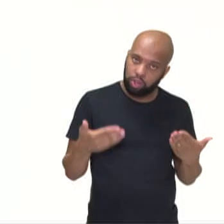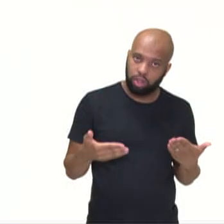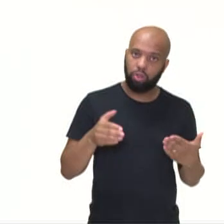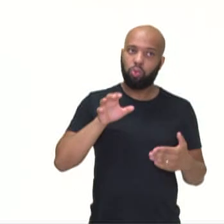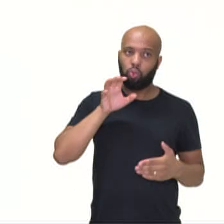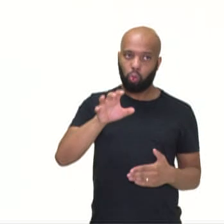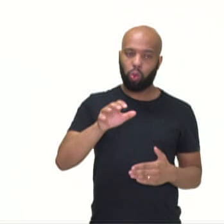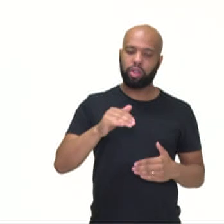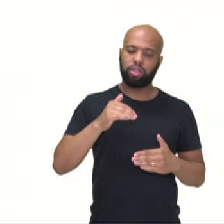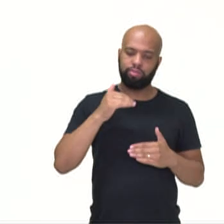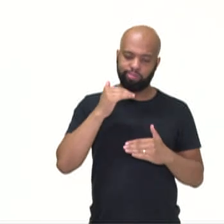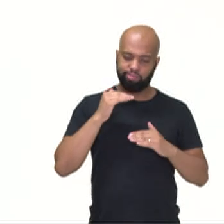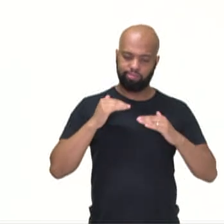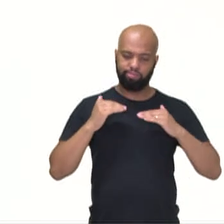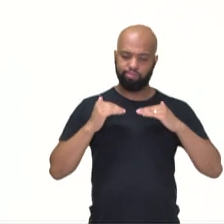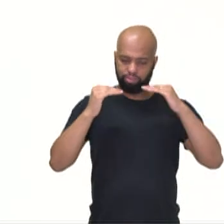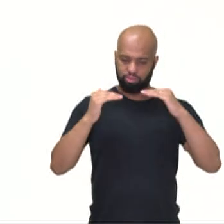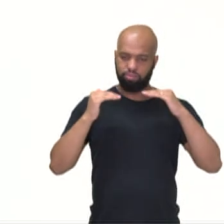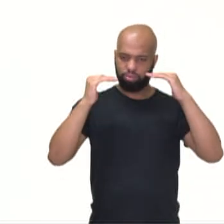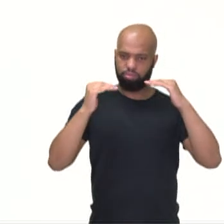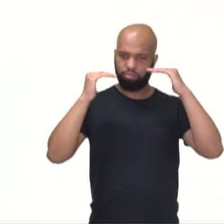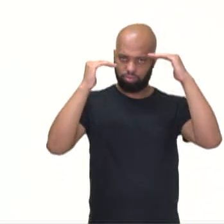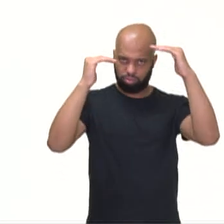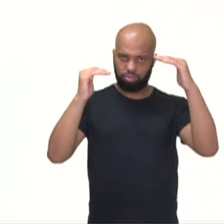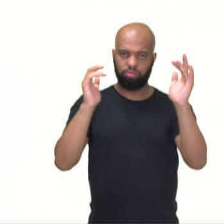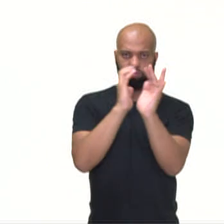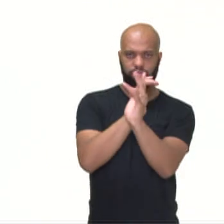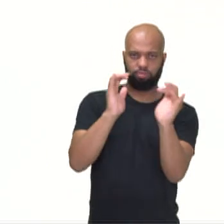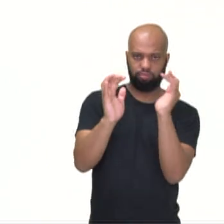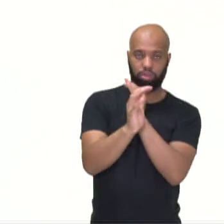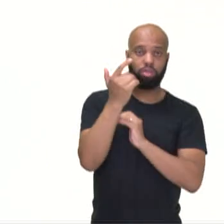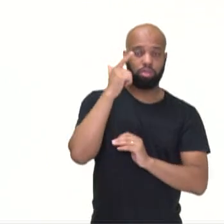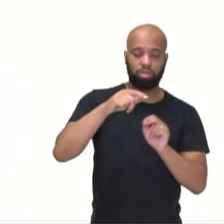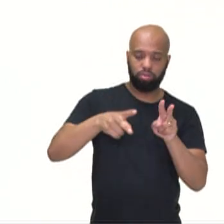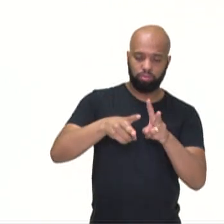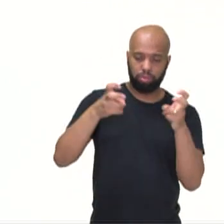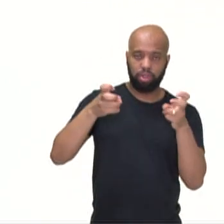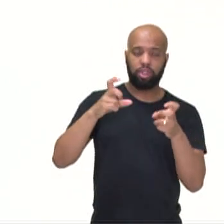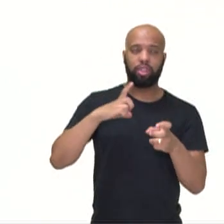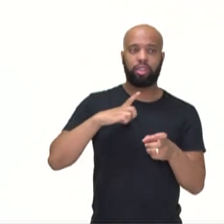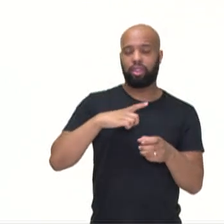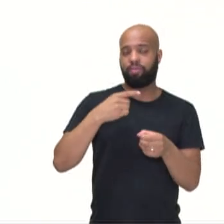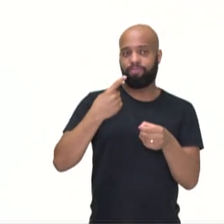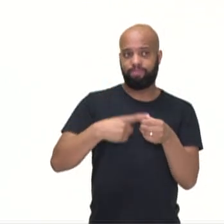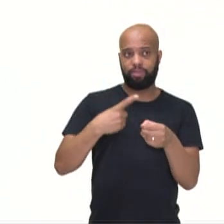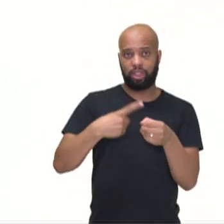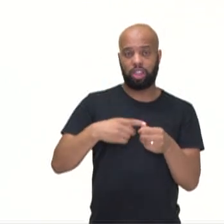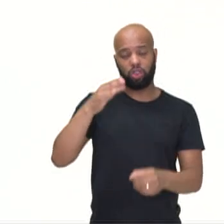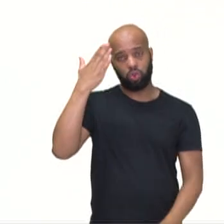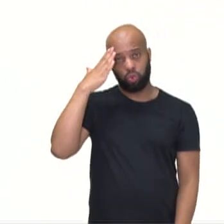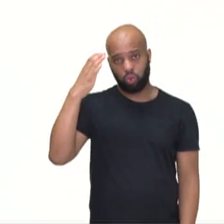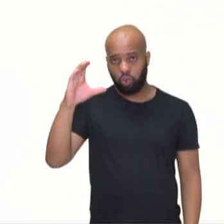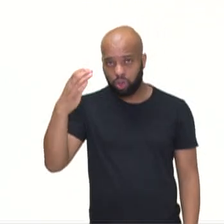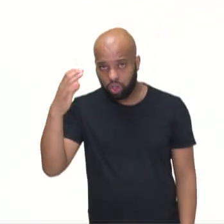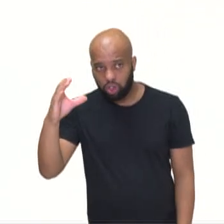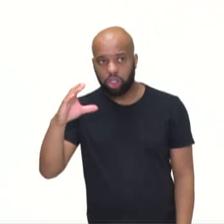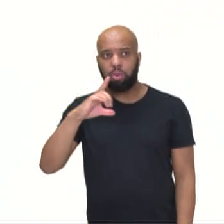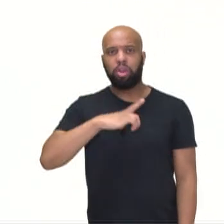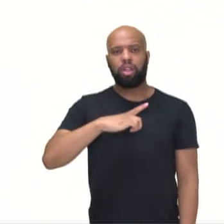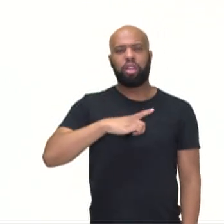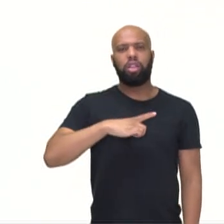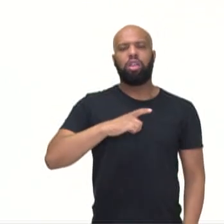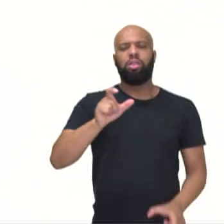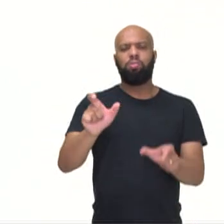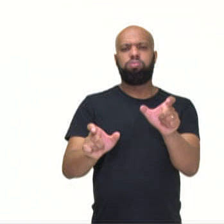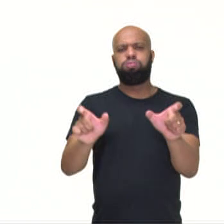hierarquia dos centros urbanos, consegue-se, obviamente, perceber que a cidade né, que Curitiba tem essa grande